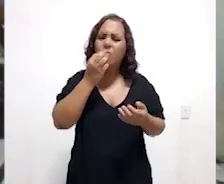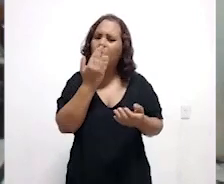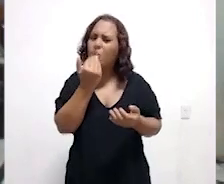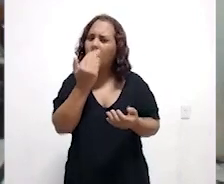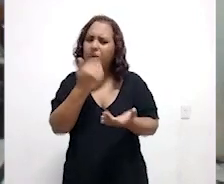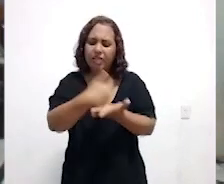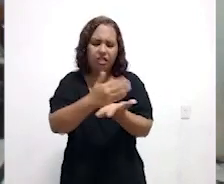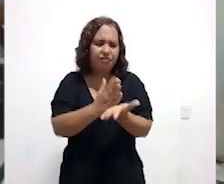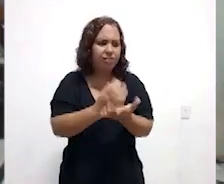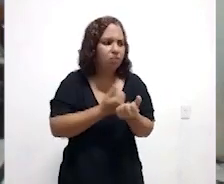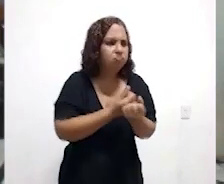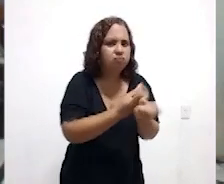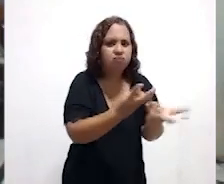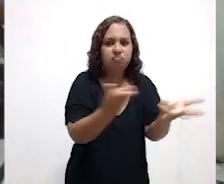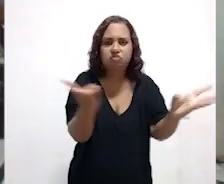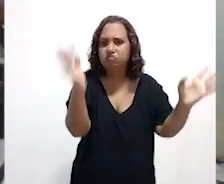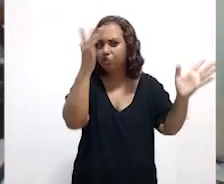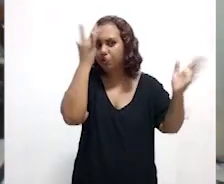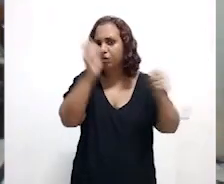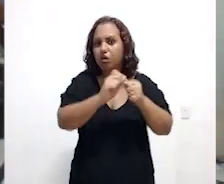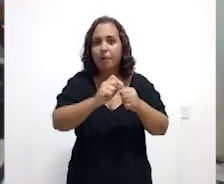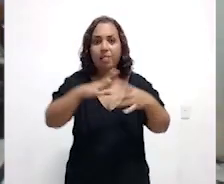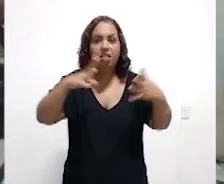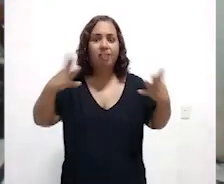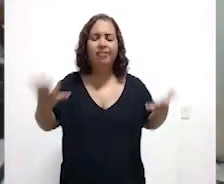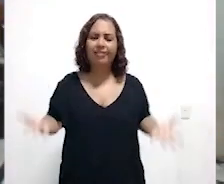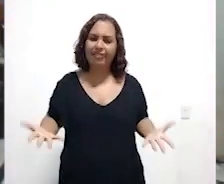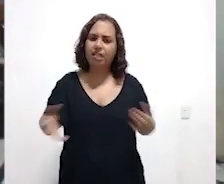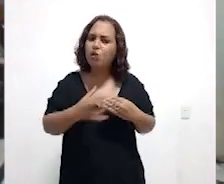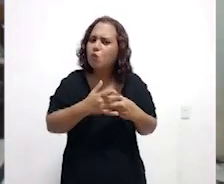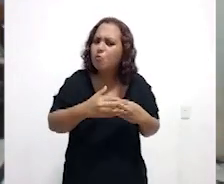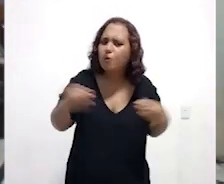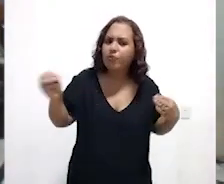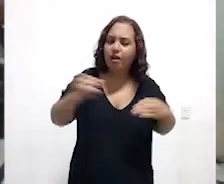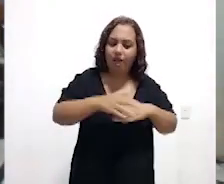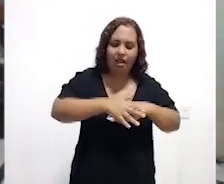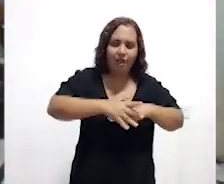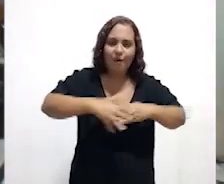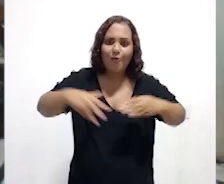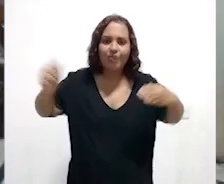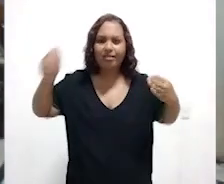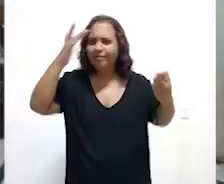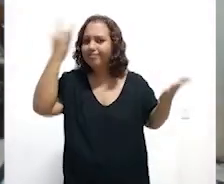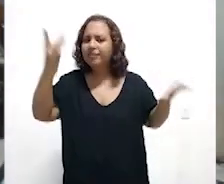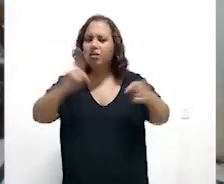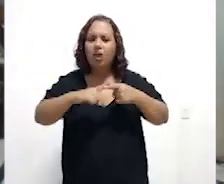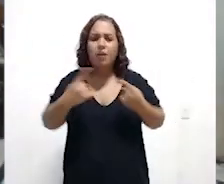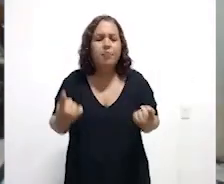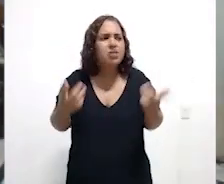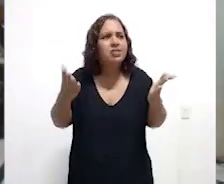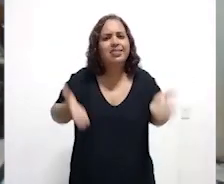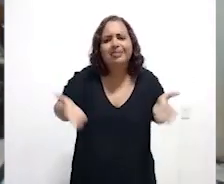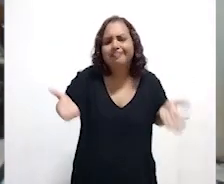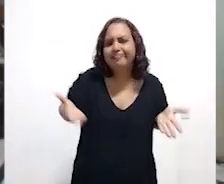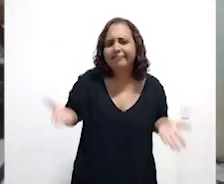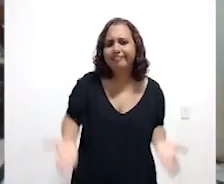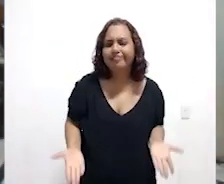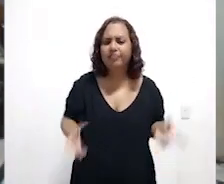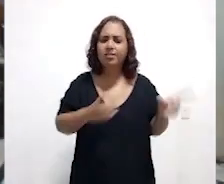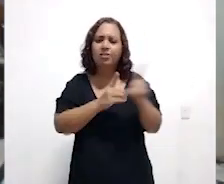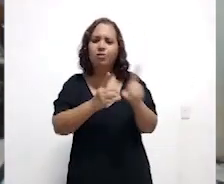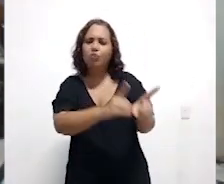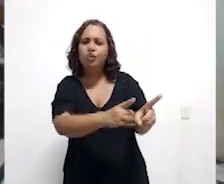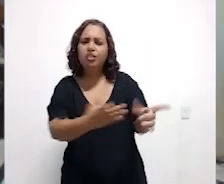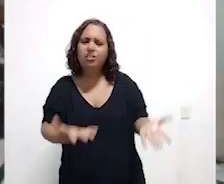tantos enfermos. No entanto, estão sendo classificados junto com todos